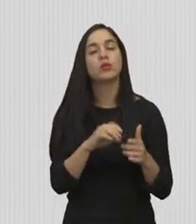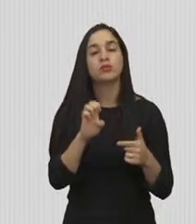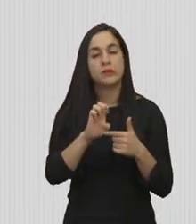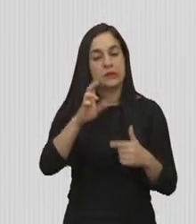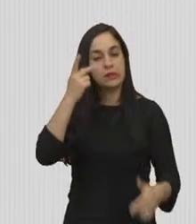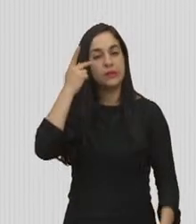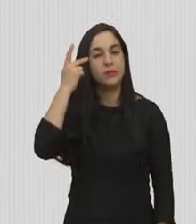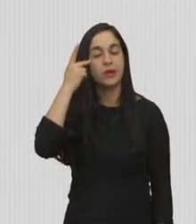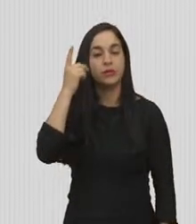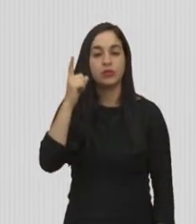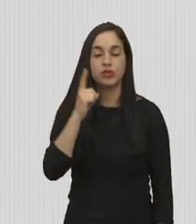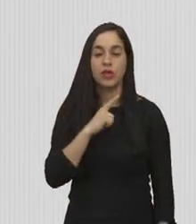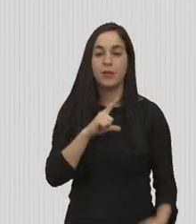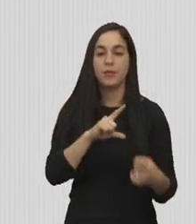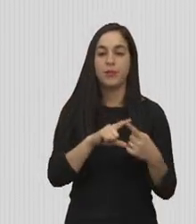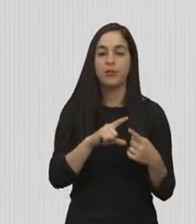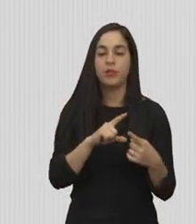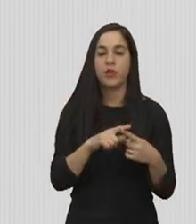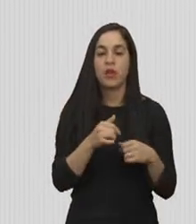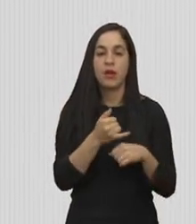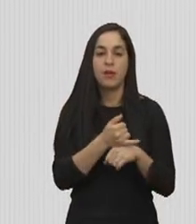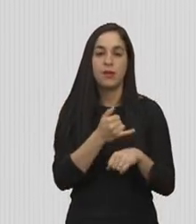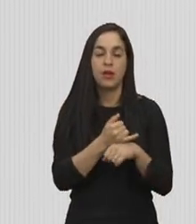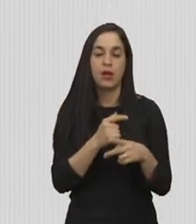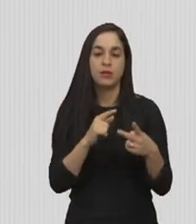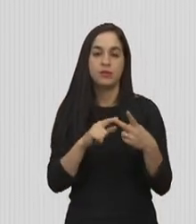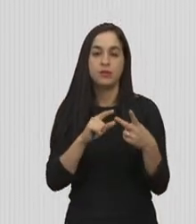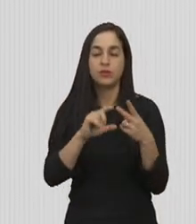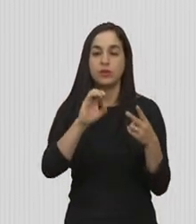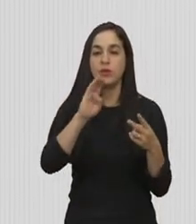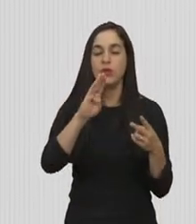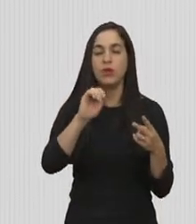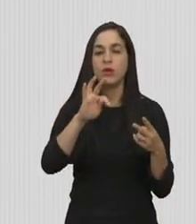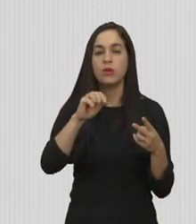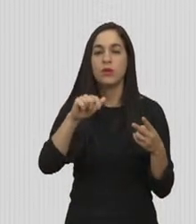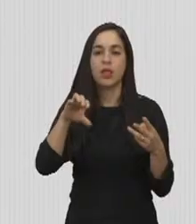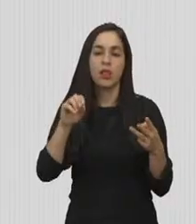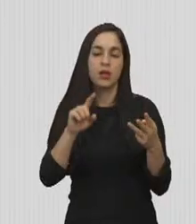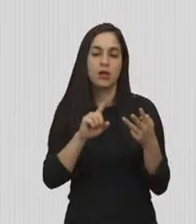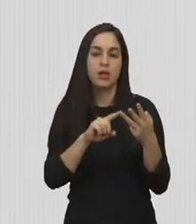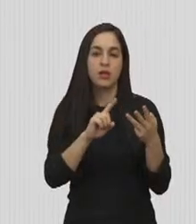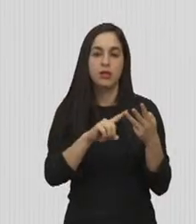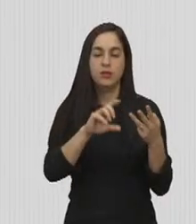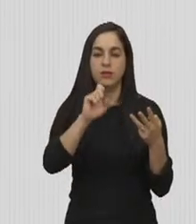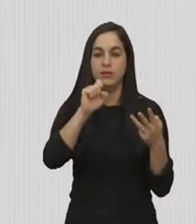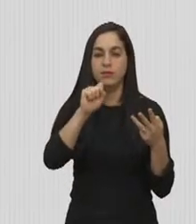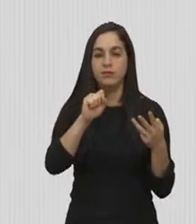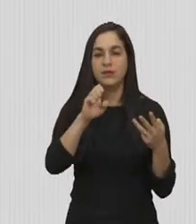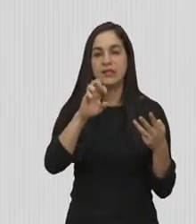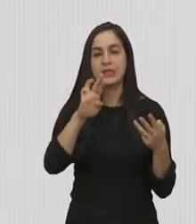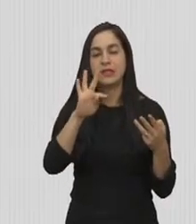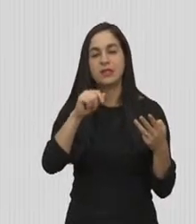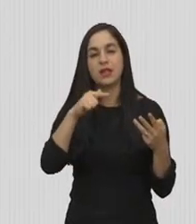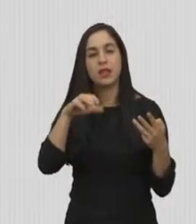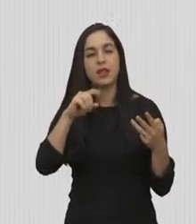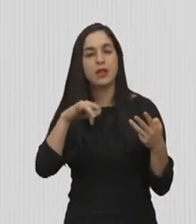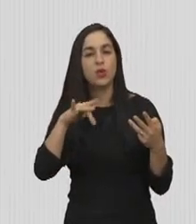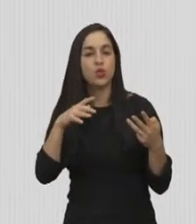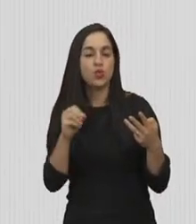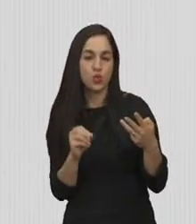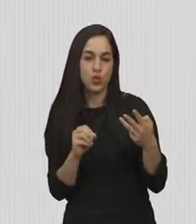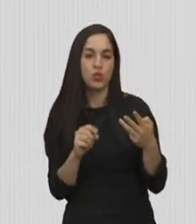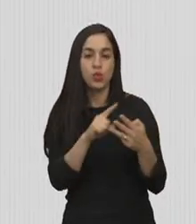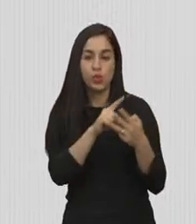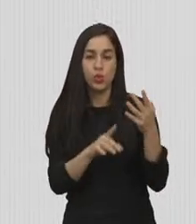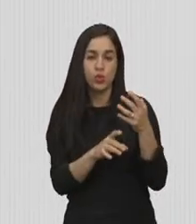Um na capital, um em Cubatão e um em Sertãozinho. E esses 3